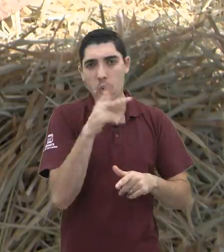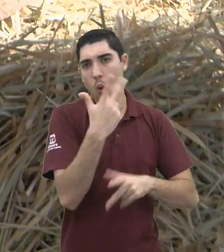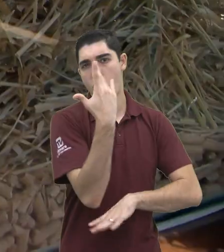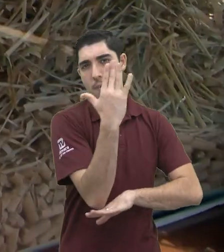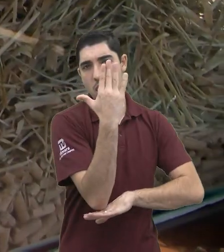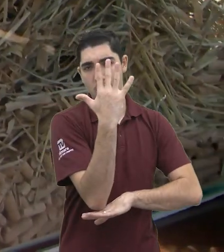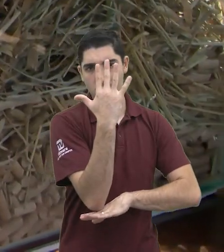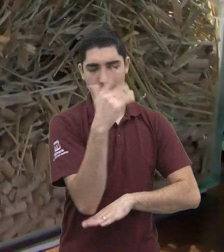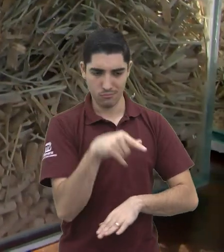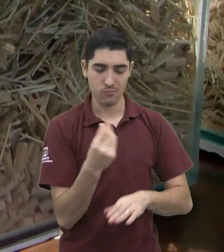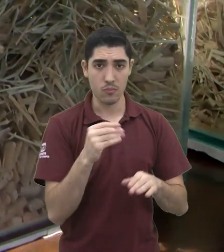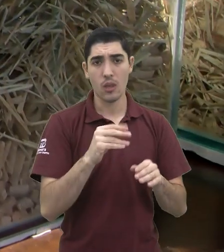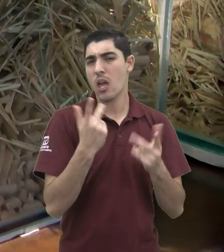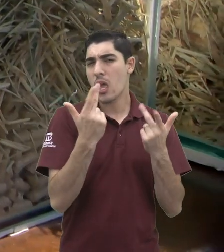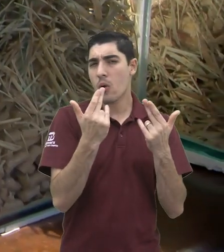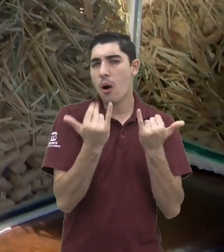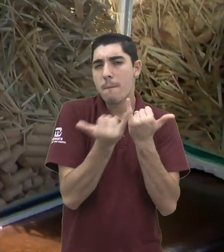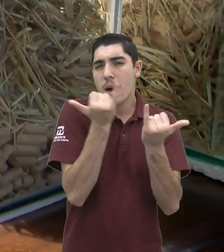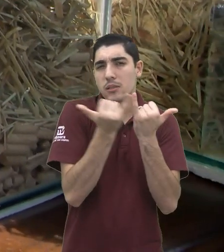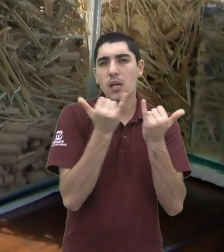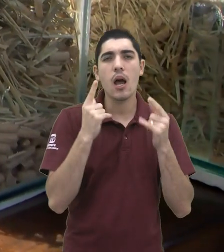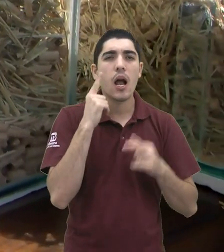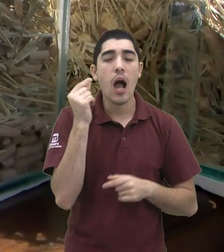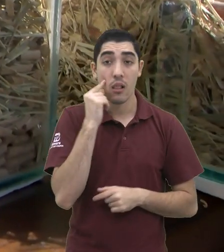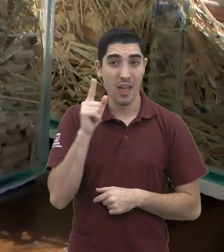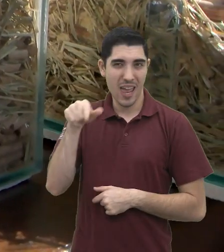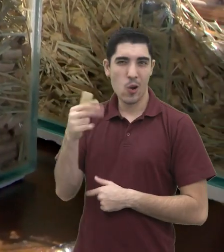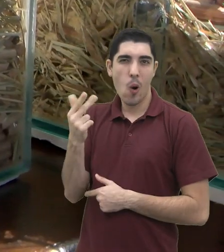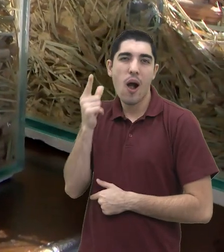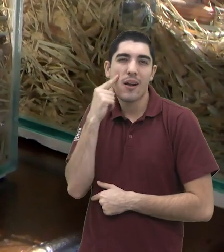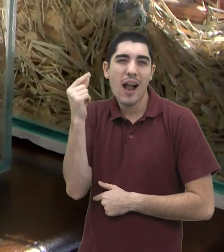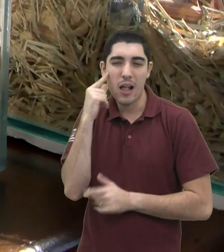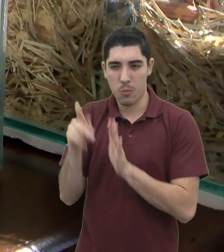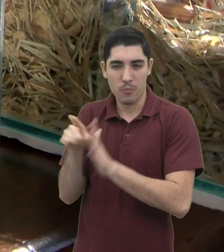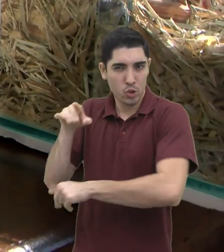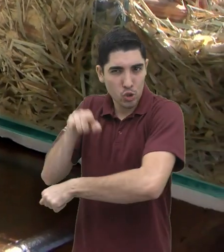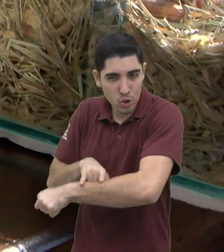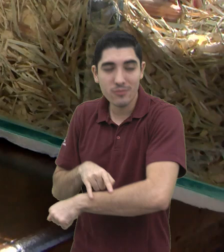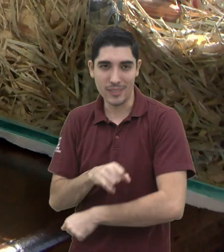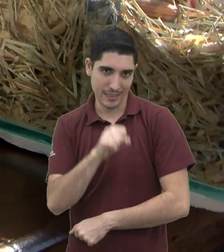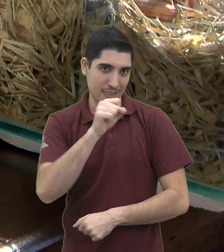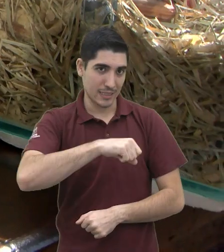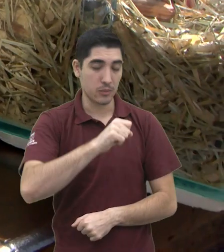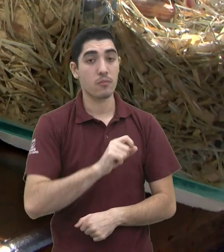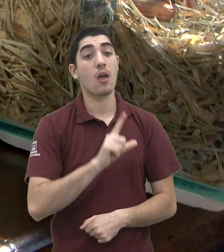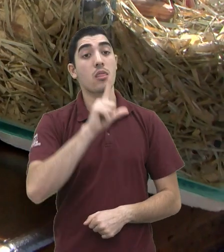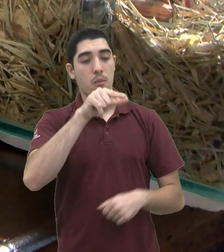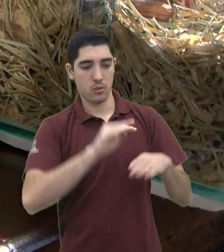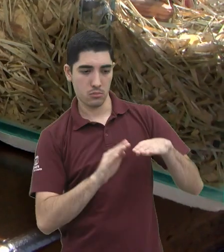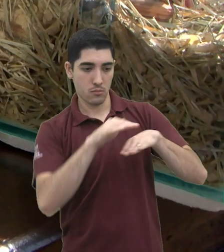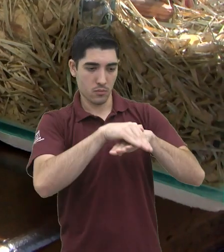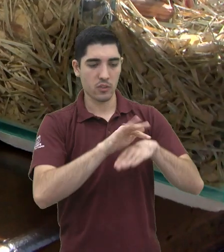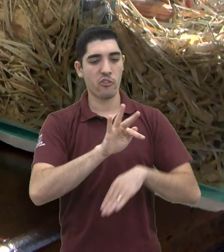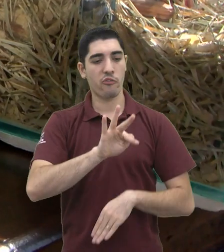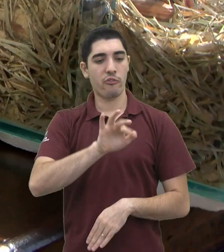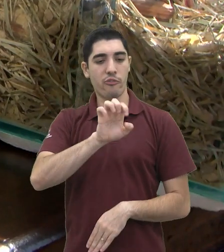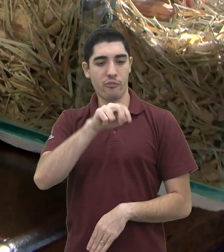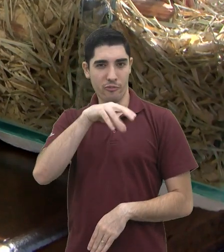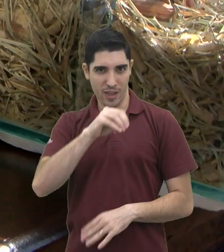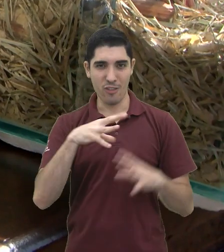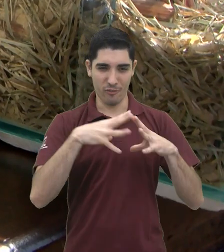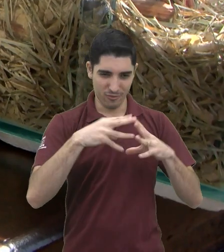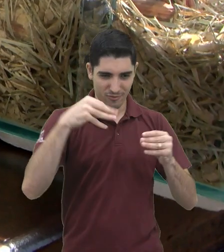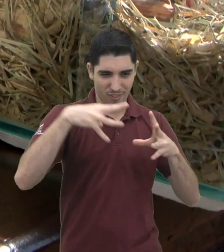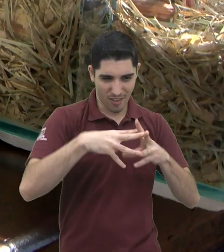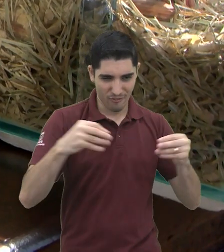Sim. Que você compra pra gato mesmo, sabe? Similar àqueles de gato para fazer xixi, né? É. Aí por cima vai uma camadinha de